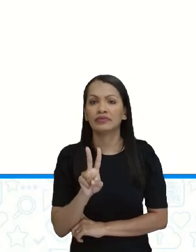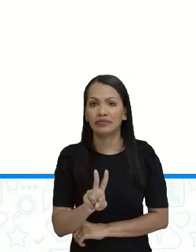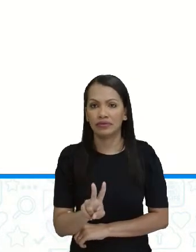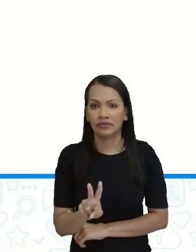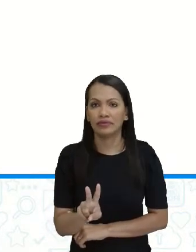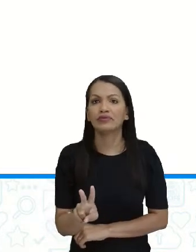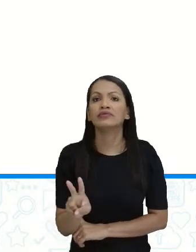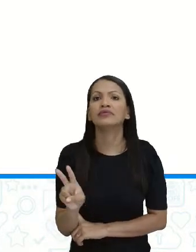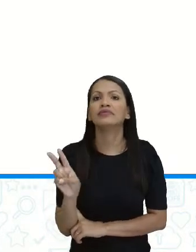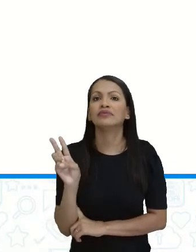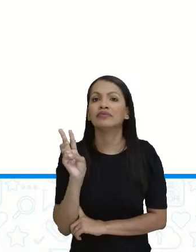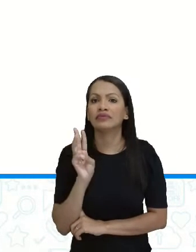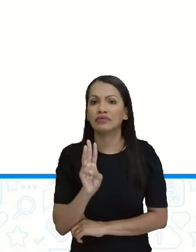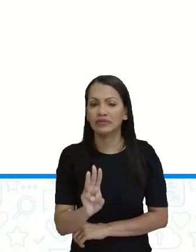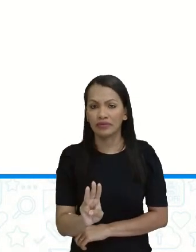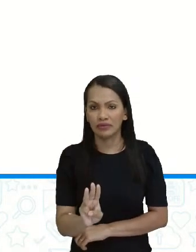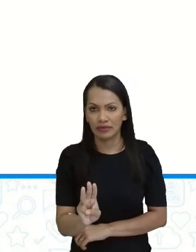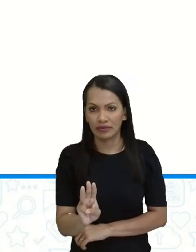2,